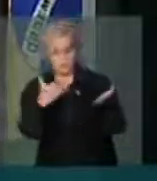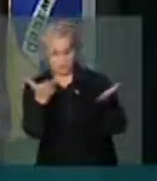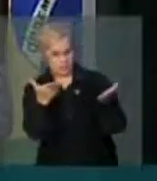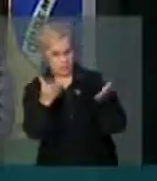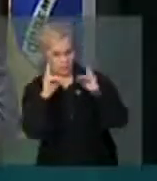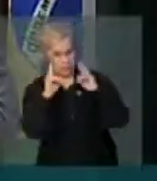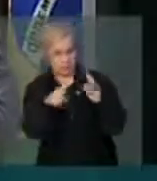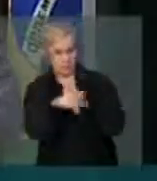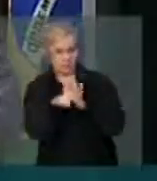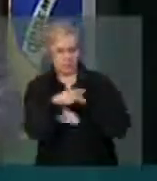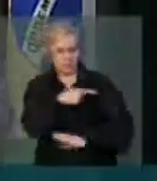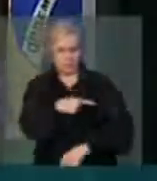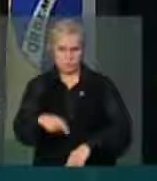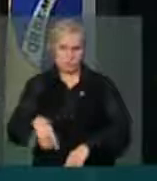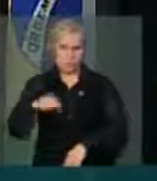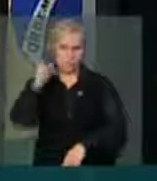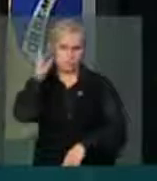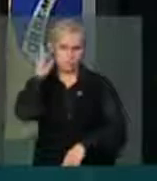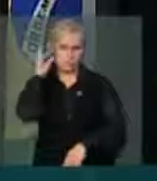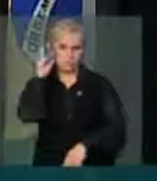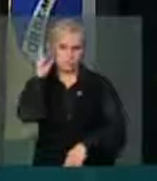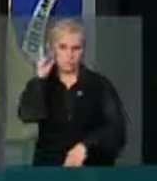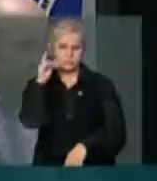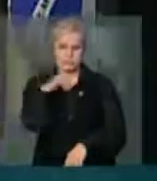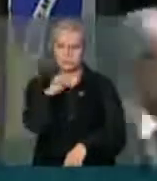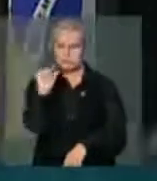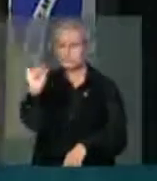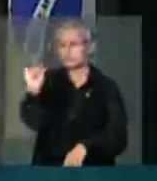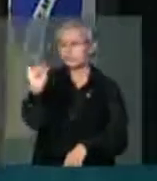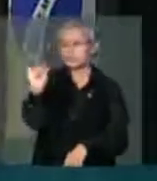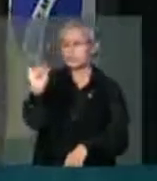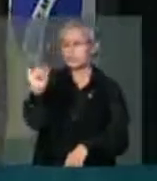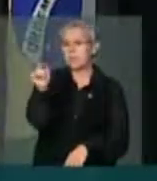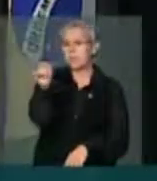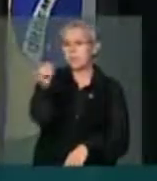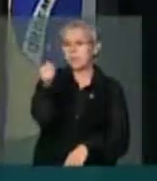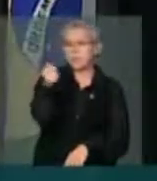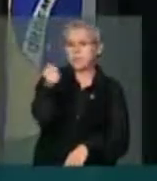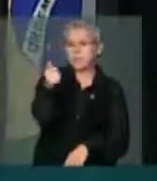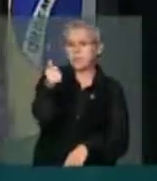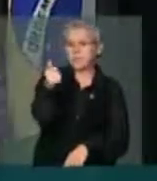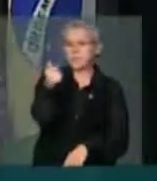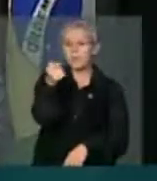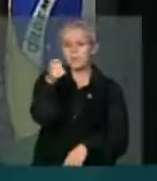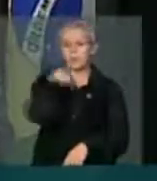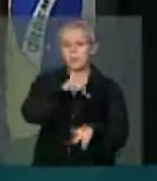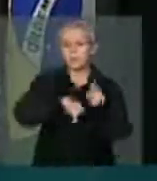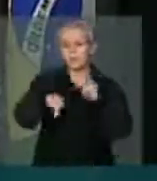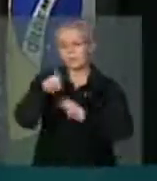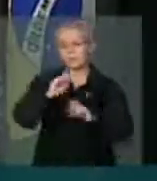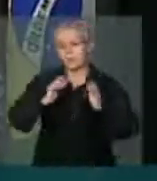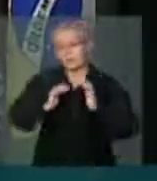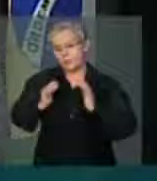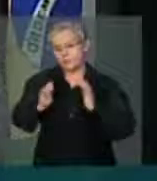Dilma tem um pedacinho, um nacozinho na população mais